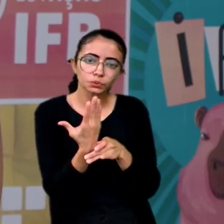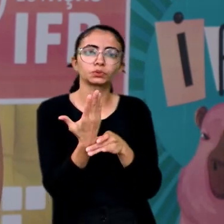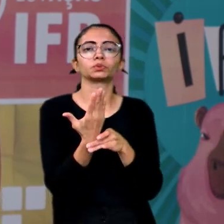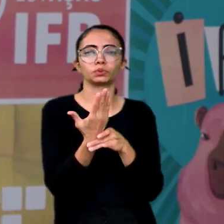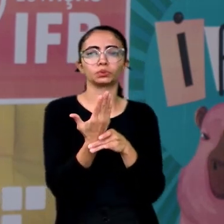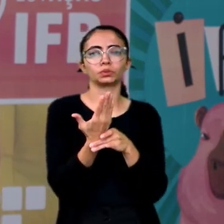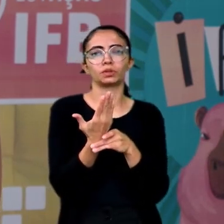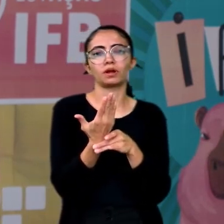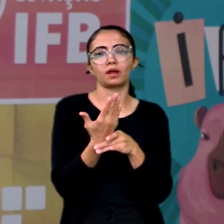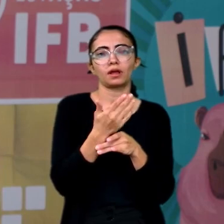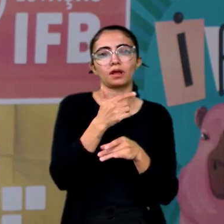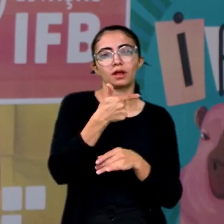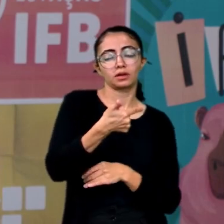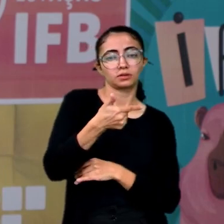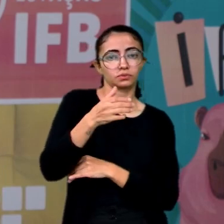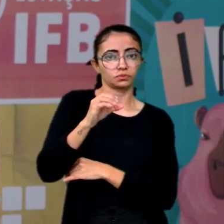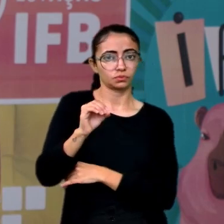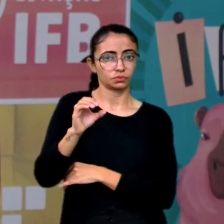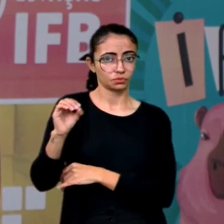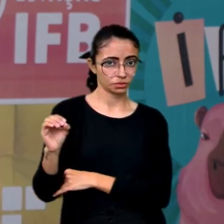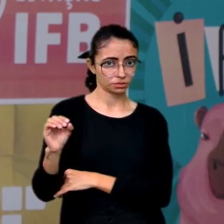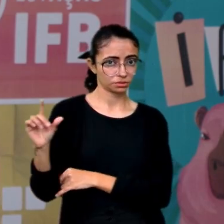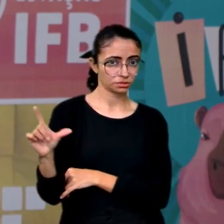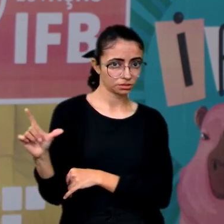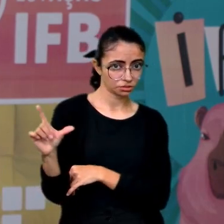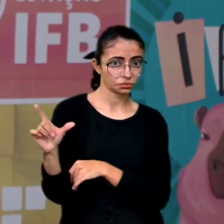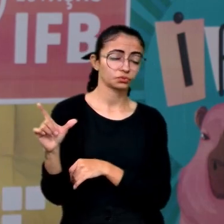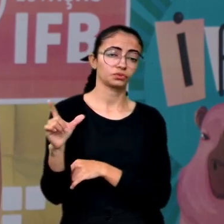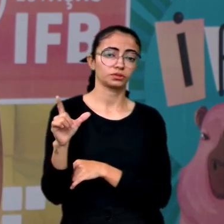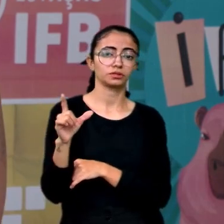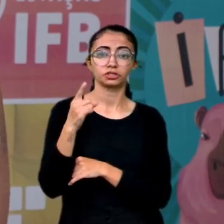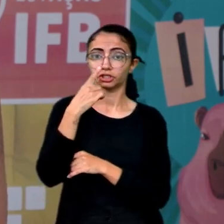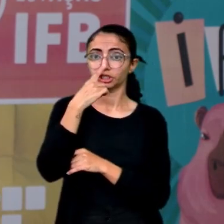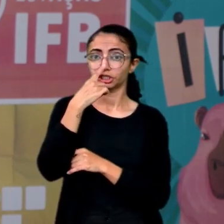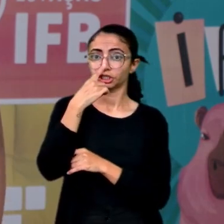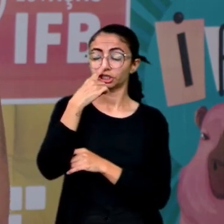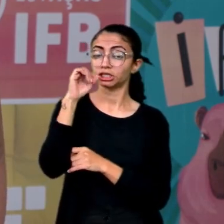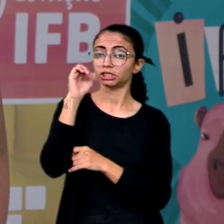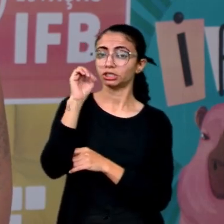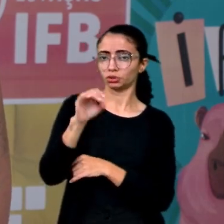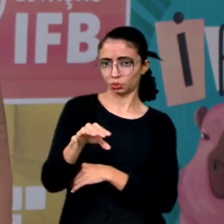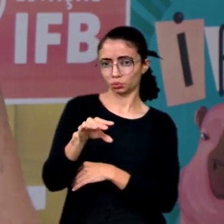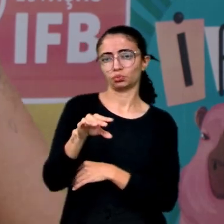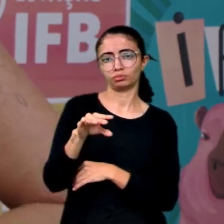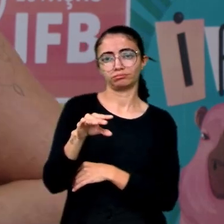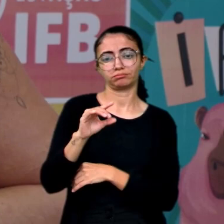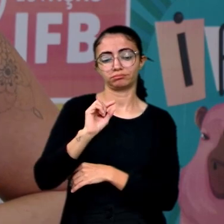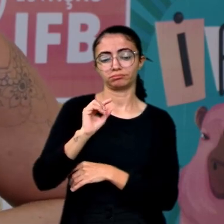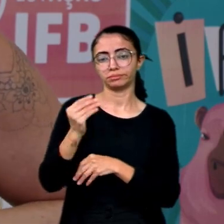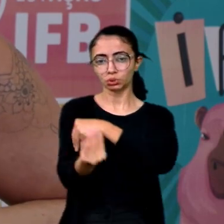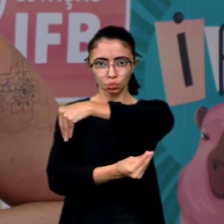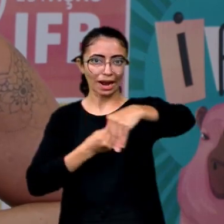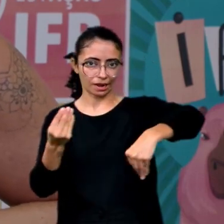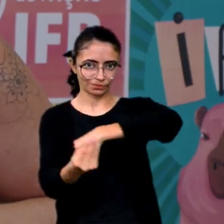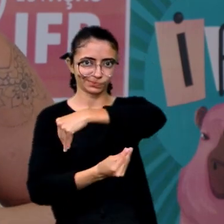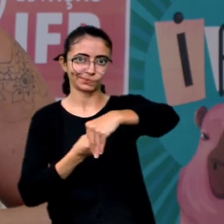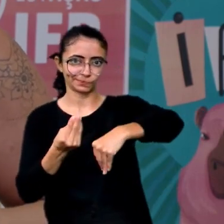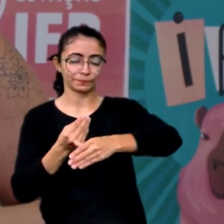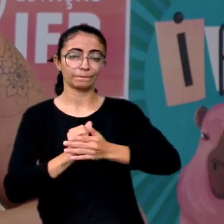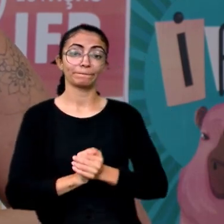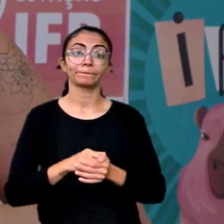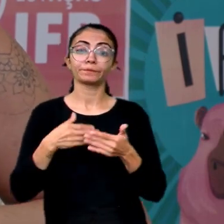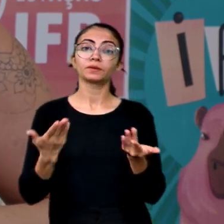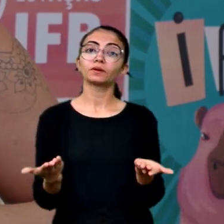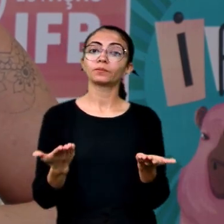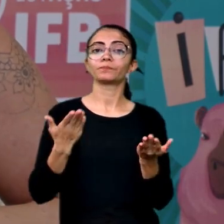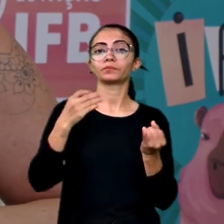chamam indiferenciado, que é o lixo, tudo misturado. Quando eu falo lixo, entende que é tudo misturado. Então, o IFB é